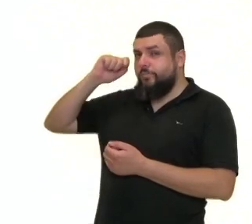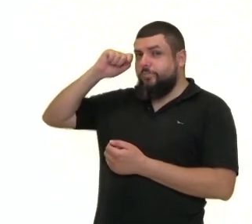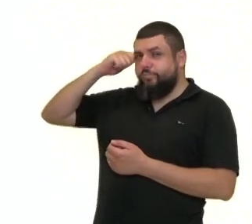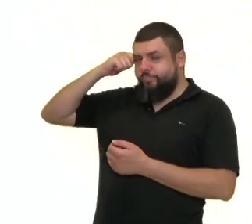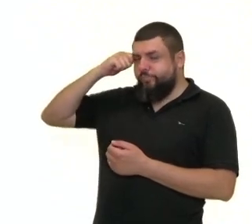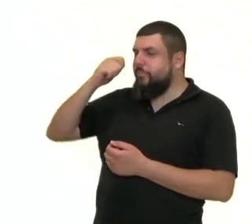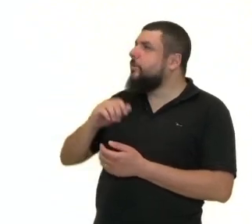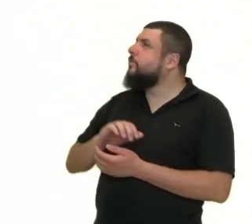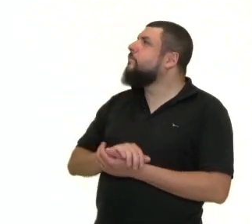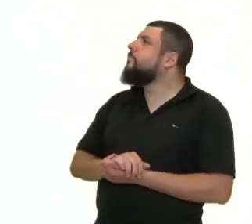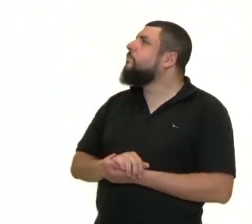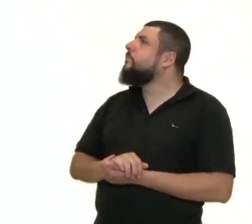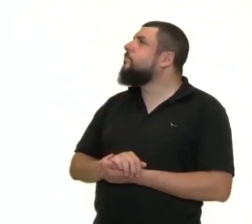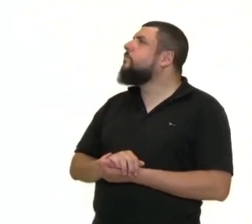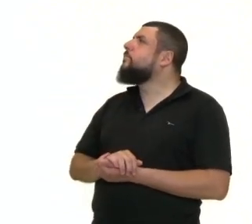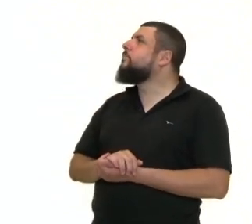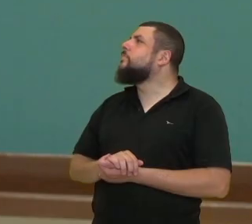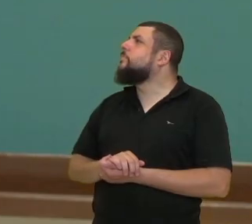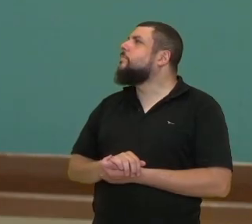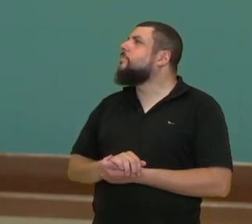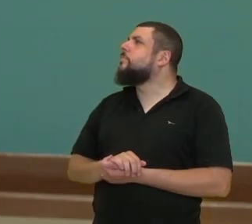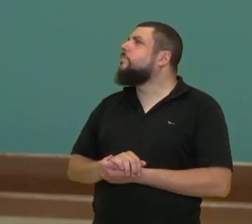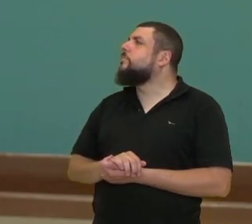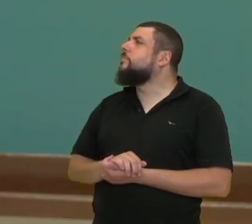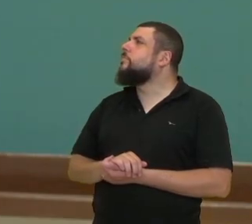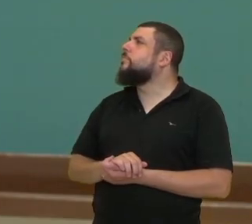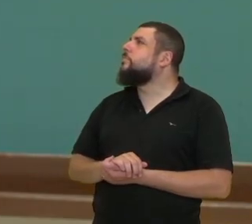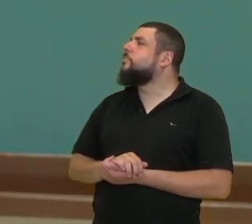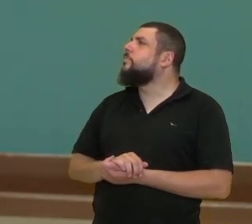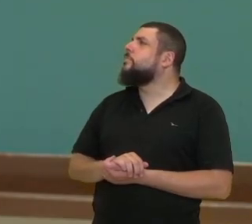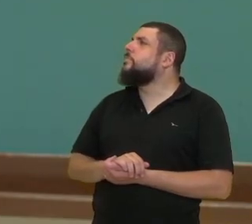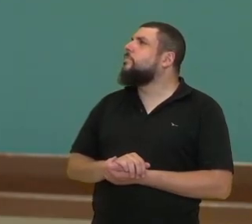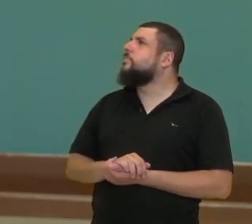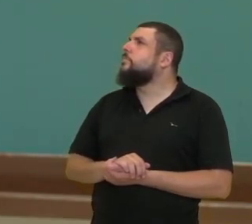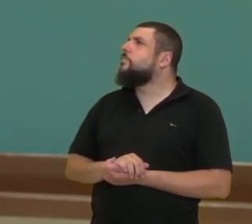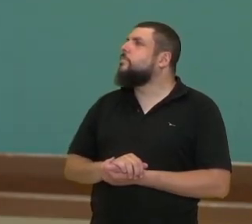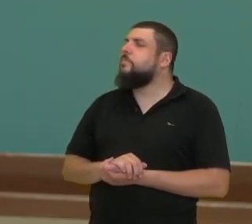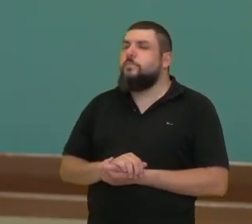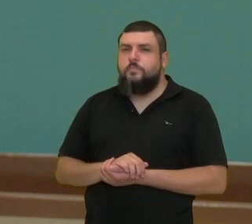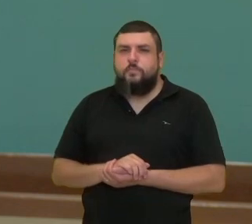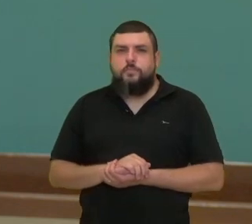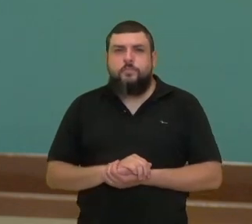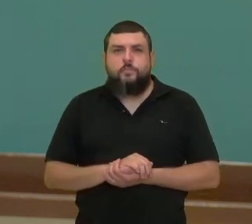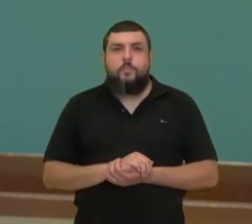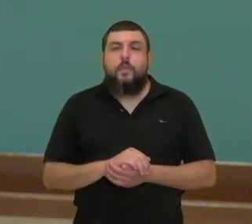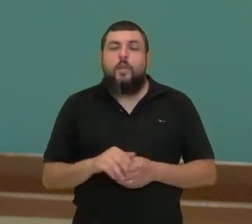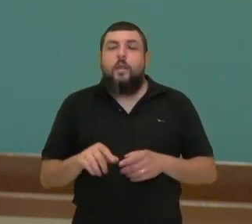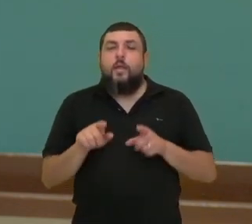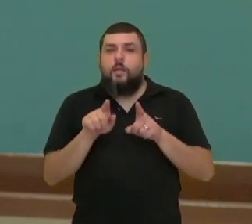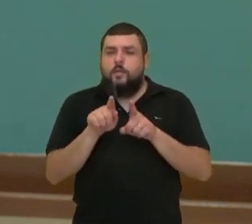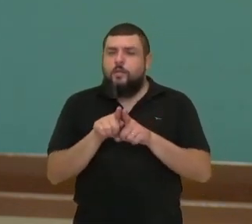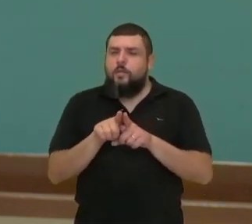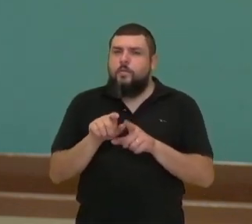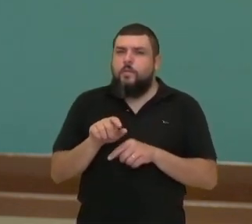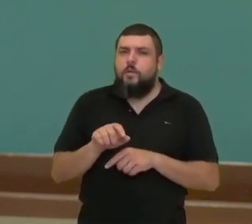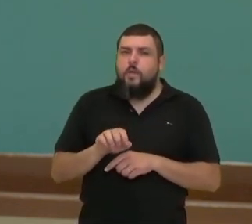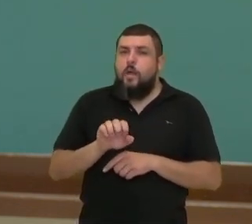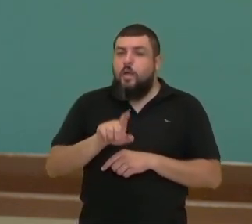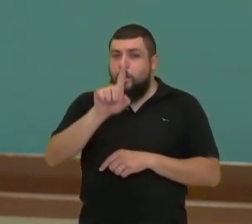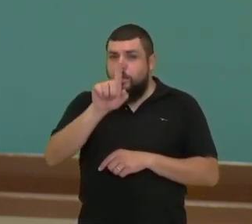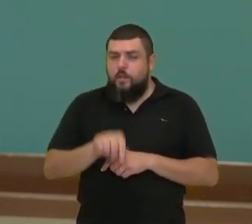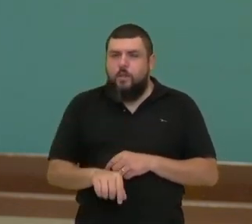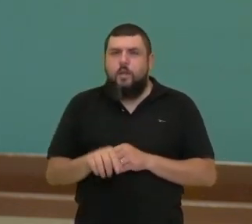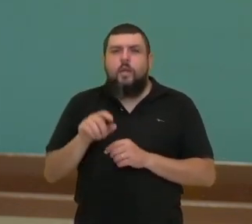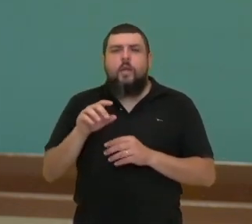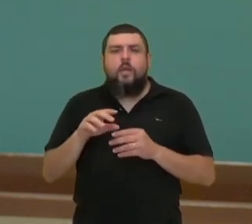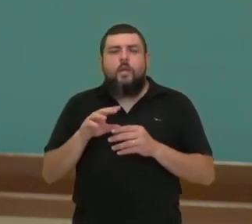ações do marketing. E além disso, que ideia será que ela dá? Se você pensou ali que ela dá a ideia de